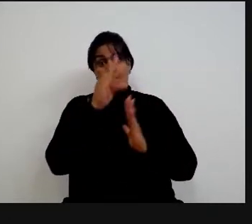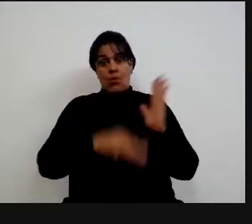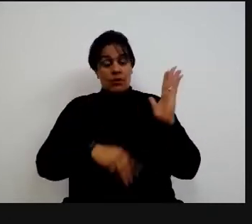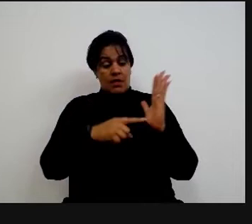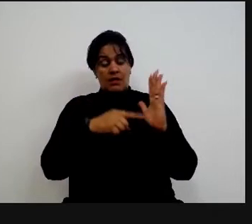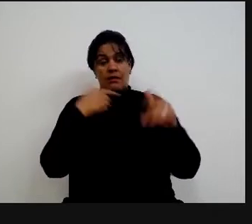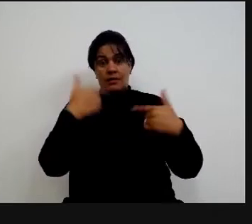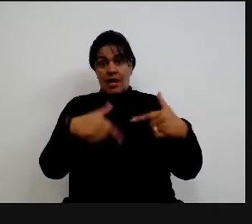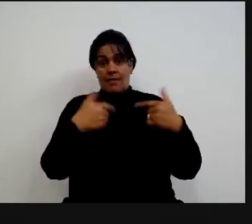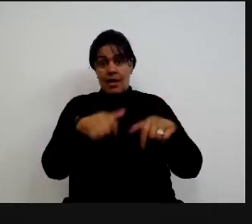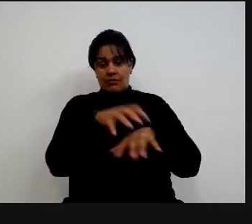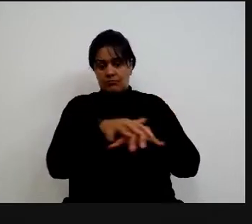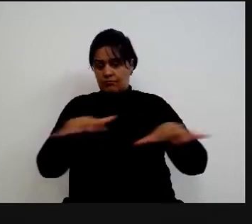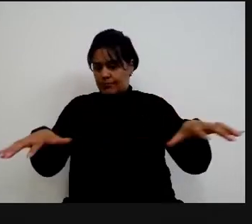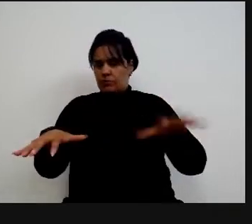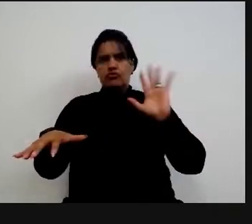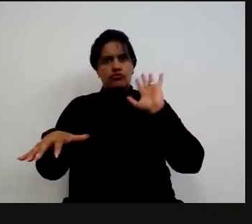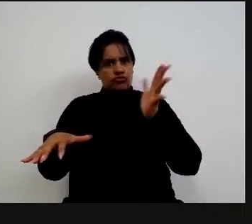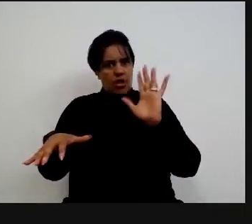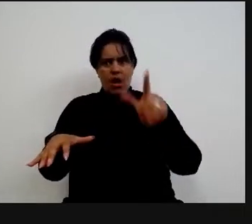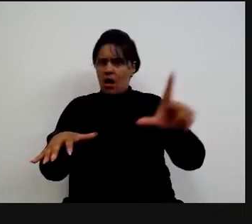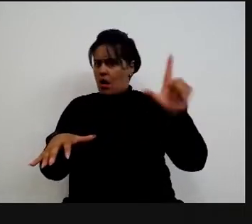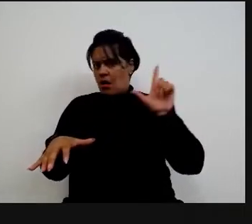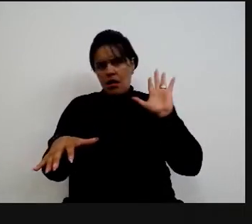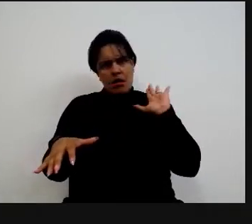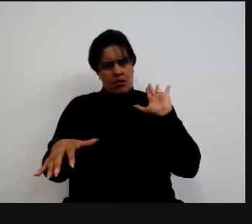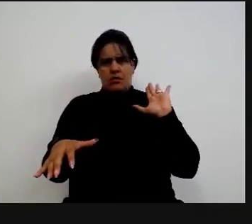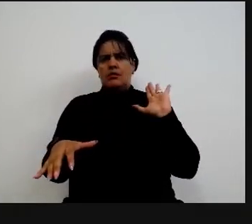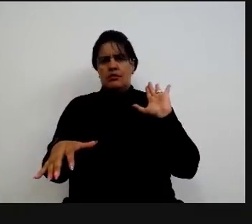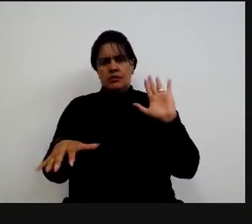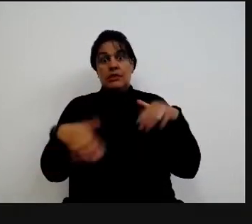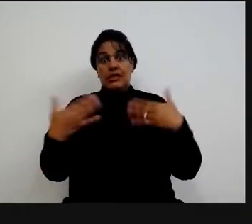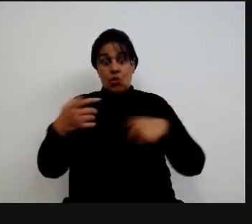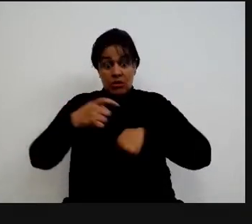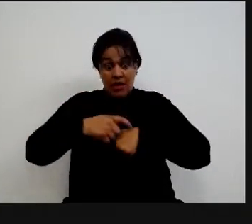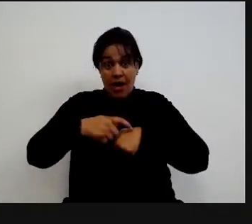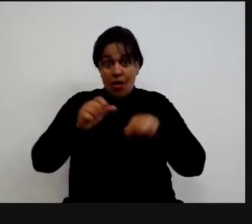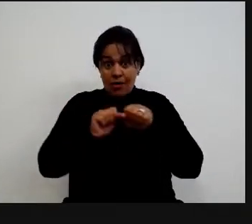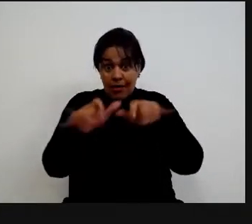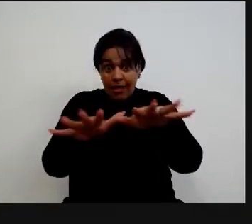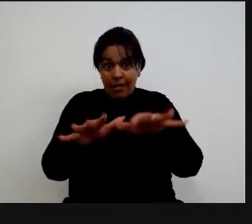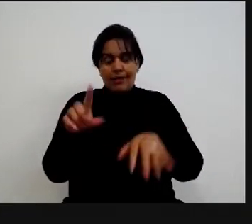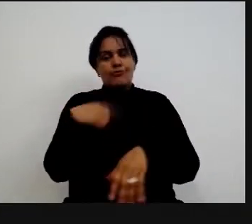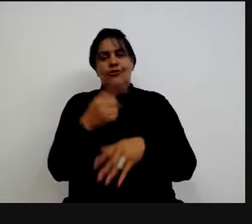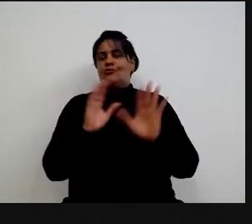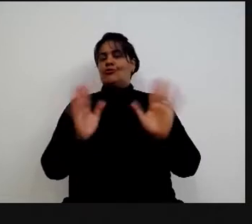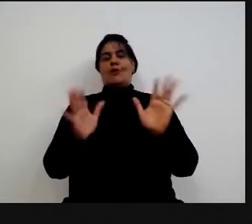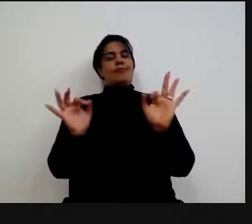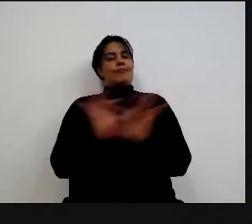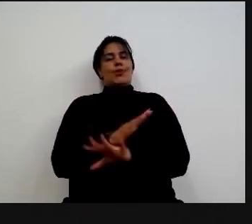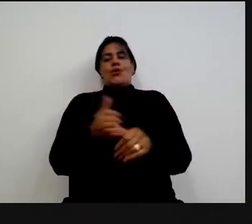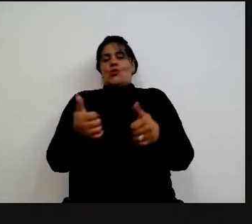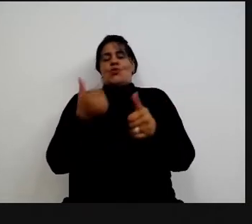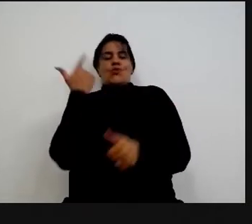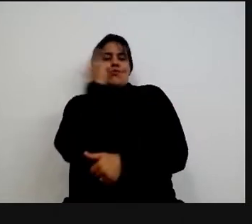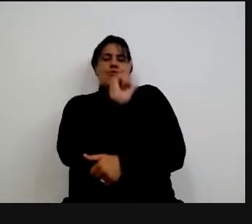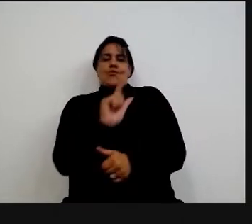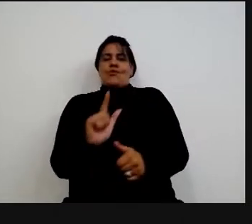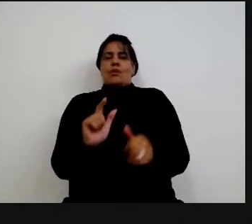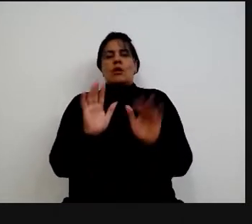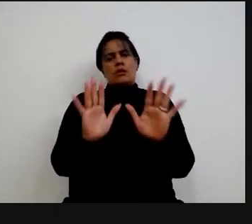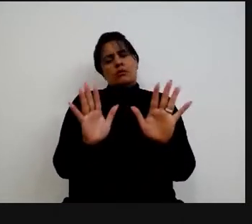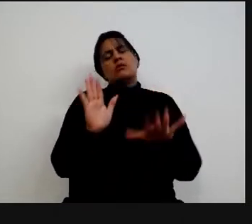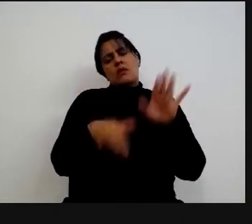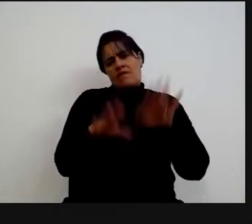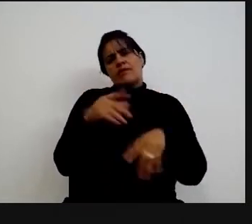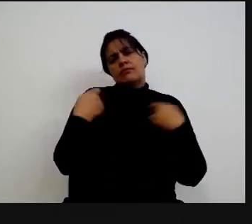já estava pronto para ser implementado. Então, quando chegou esse momento, nós estávamos equipados para isso. Talvez não